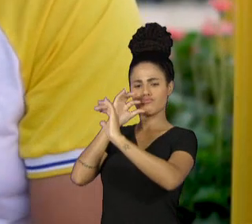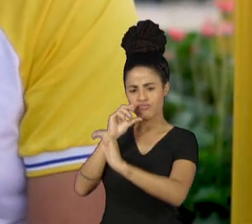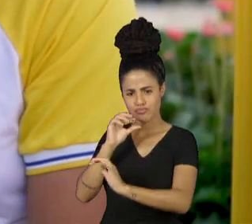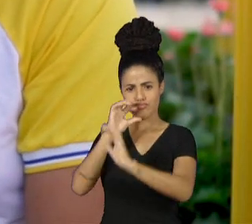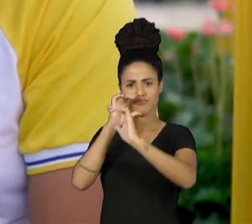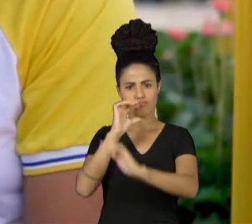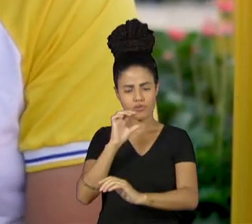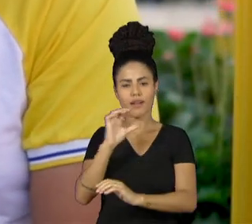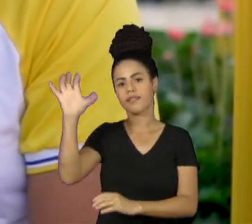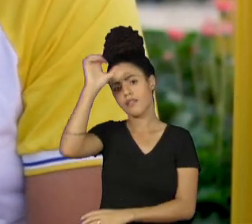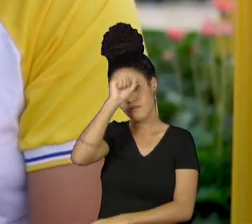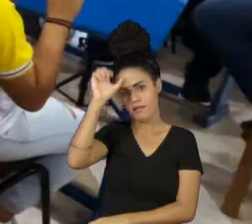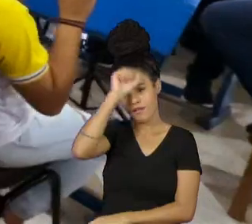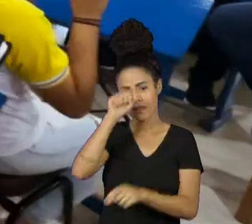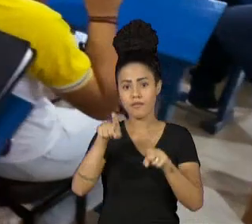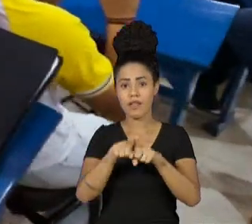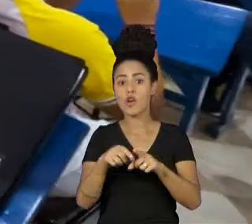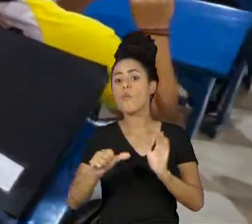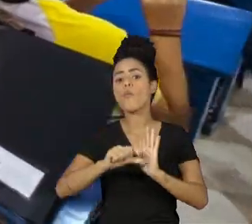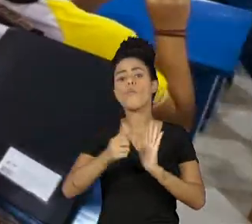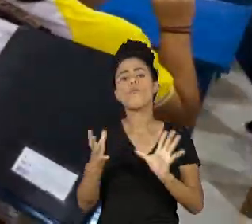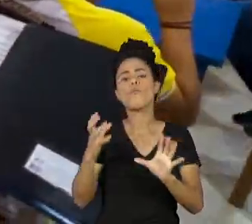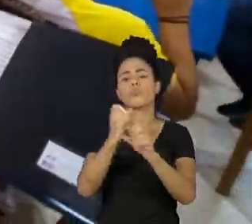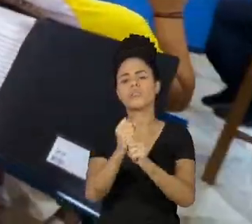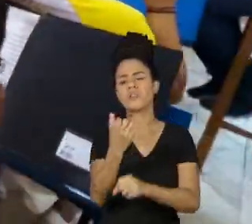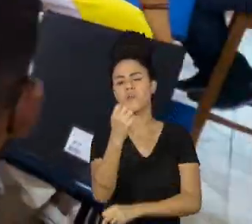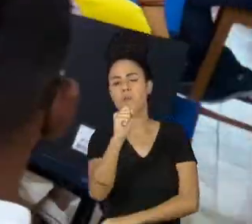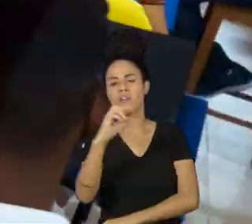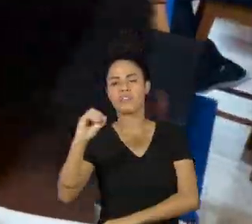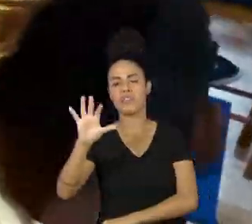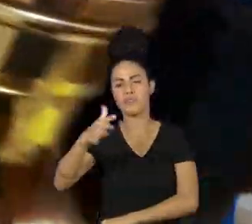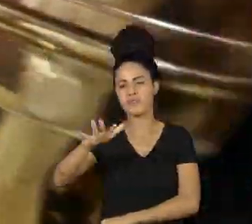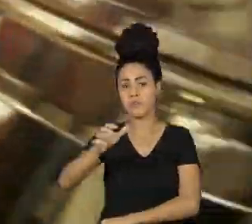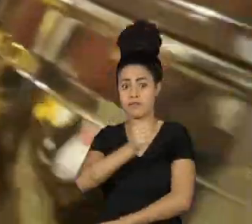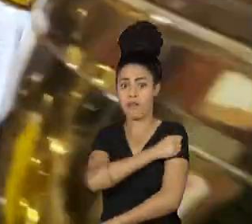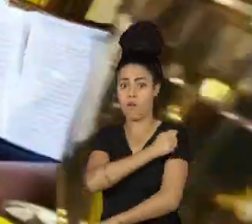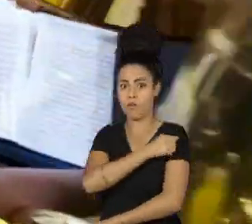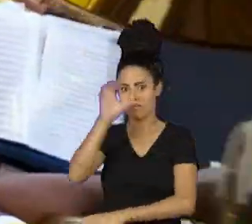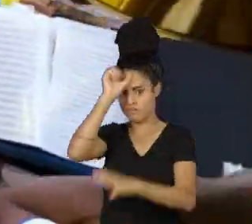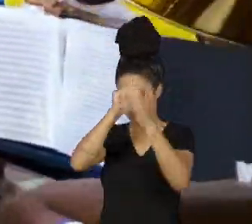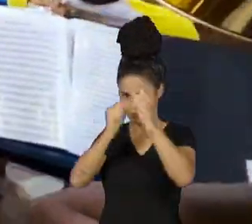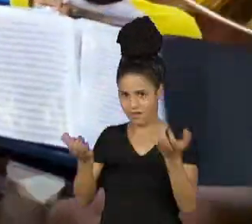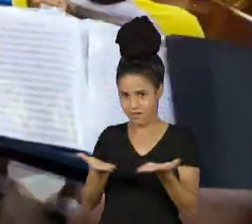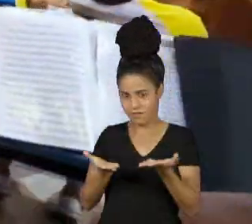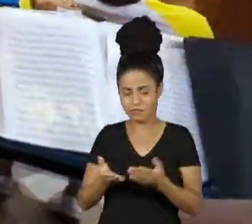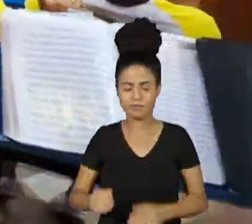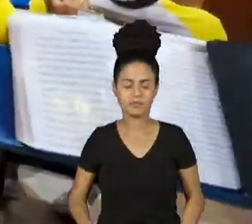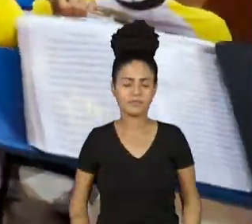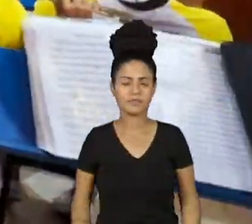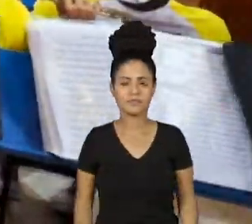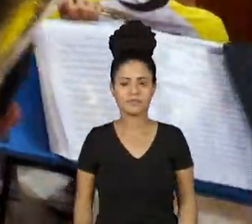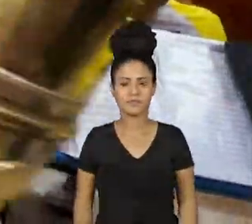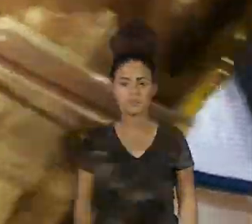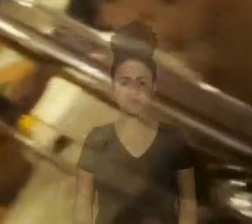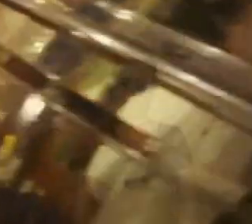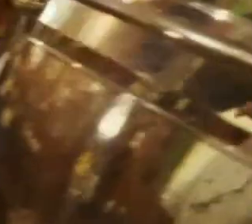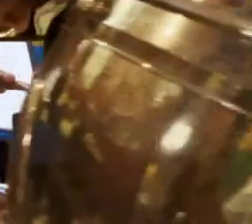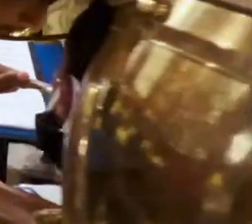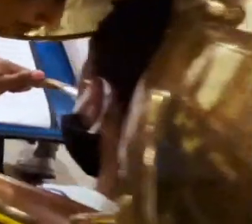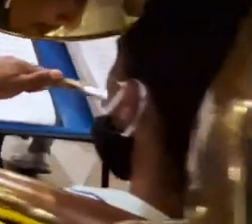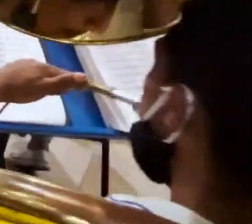banda. Então, tem quase 80 alunos ao todo.